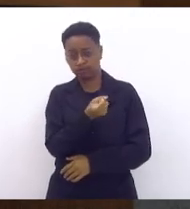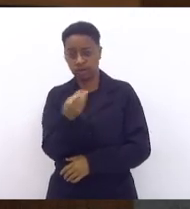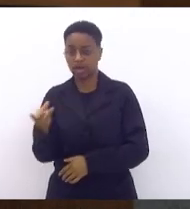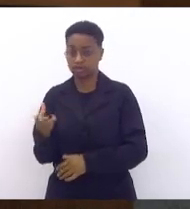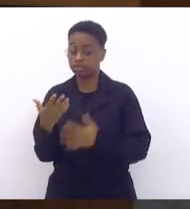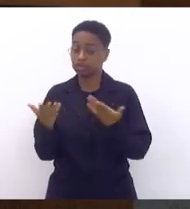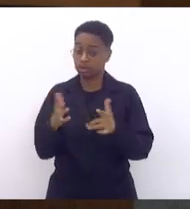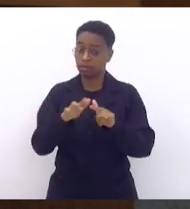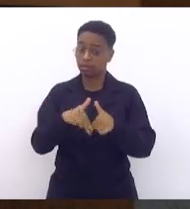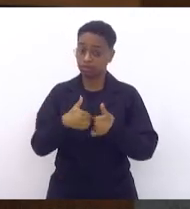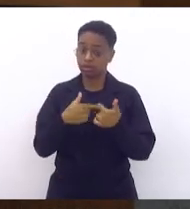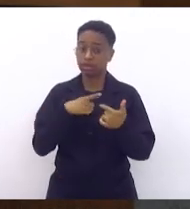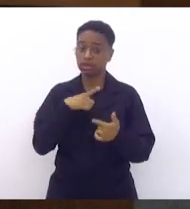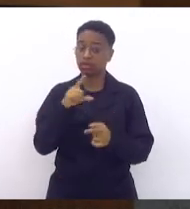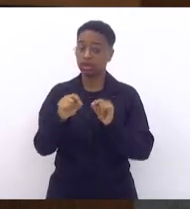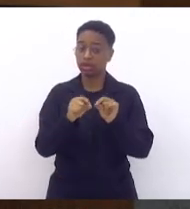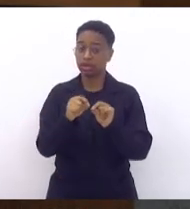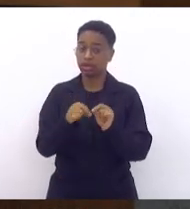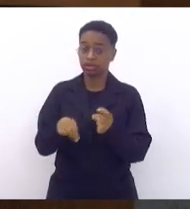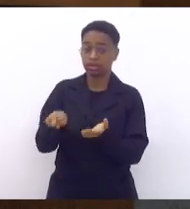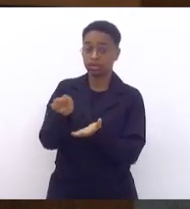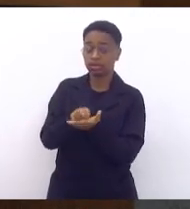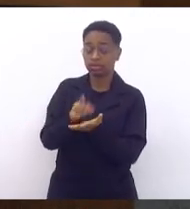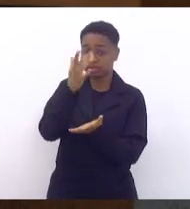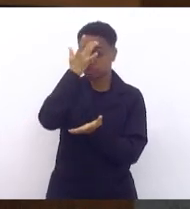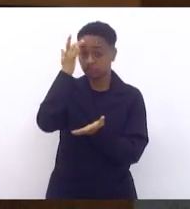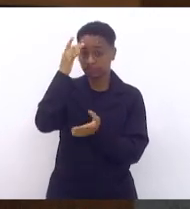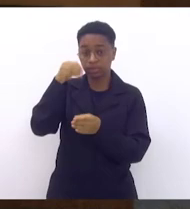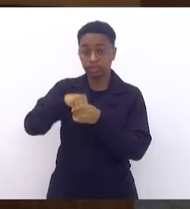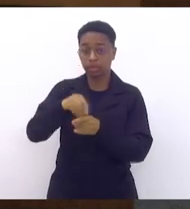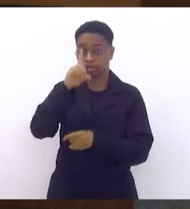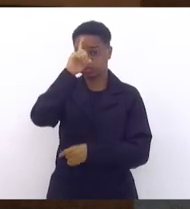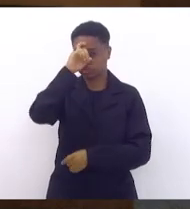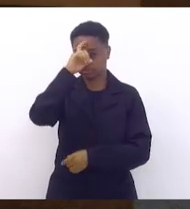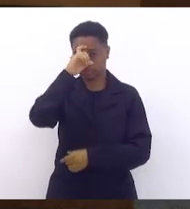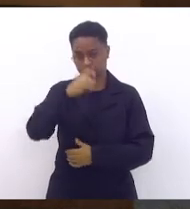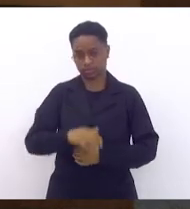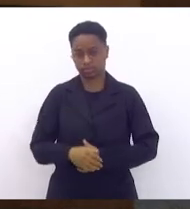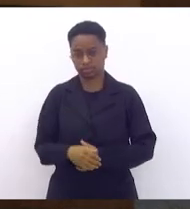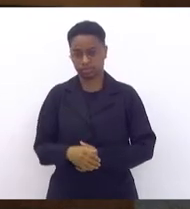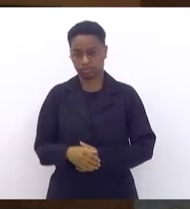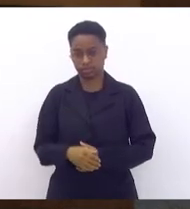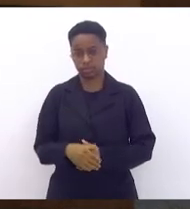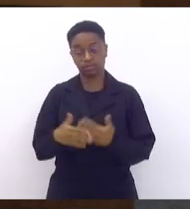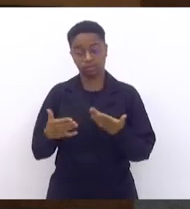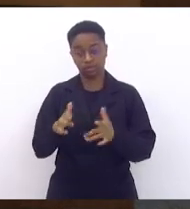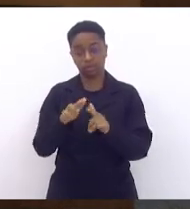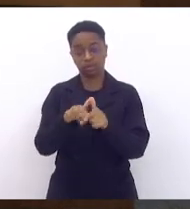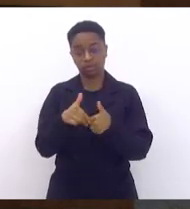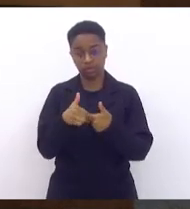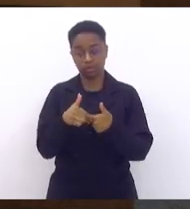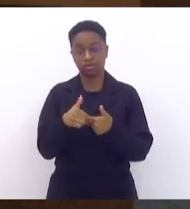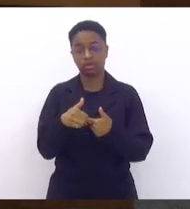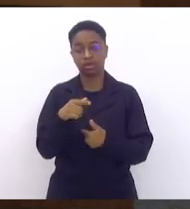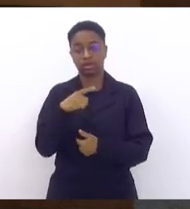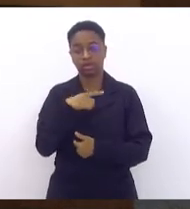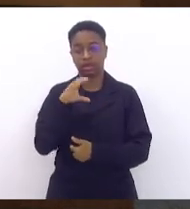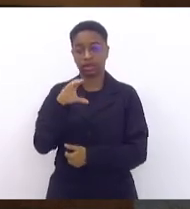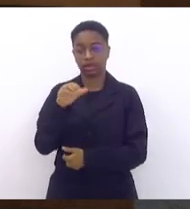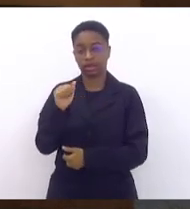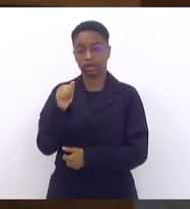existem os leitos de saúde mental nos hospitais gerais. Para isso, existem os